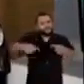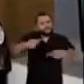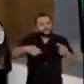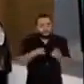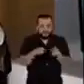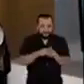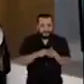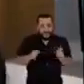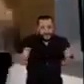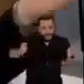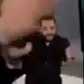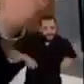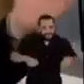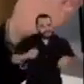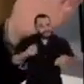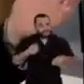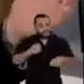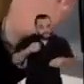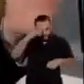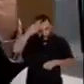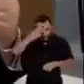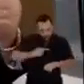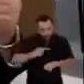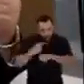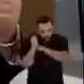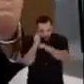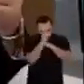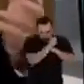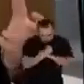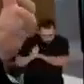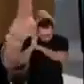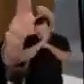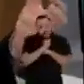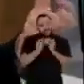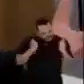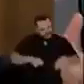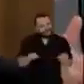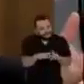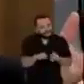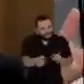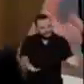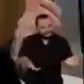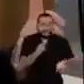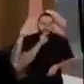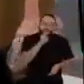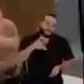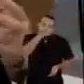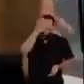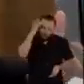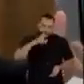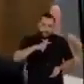engano né ela pode existir de vários modos nesse sentido uma pessoa que tenha mais consciência em relação